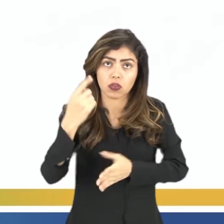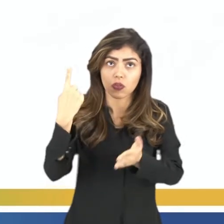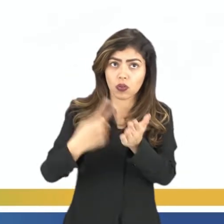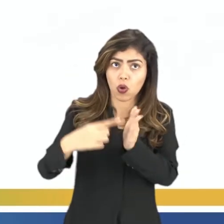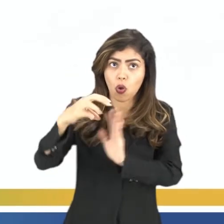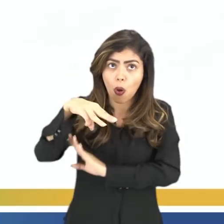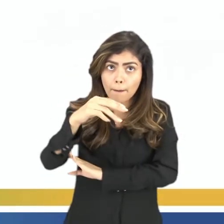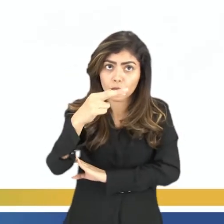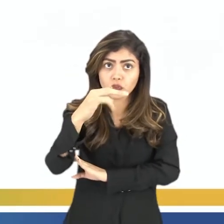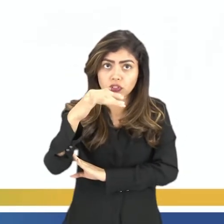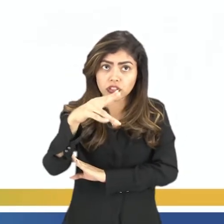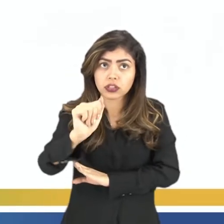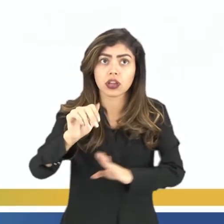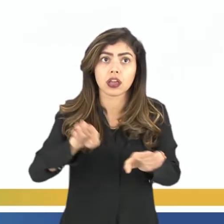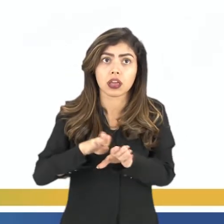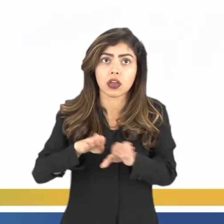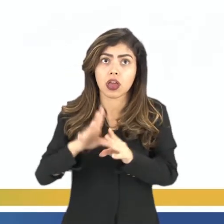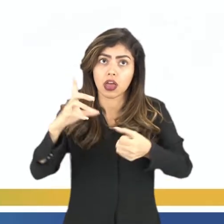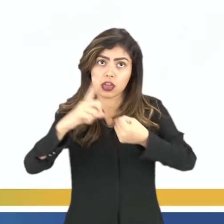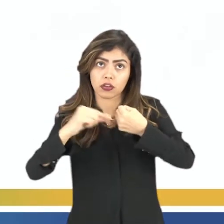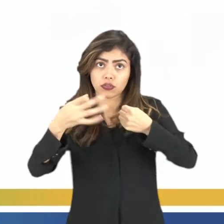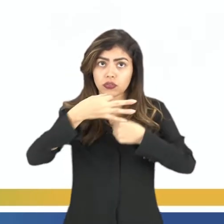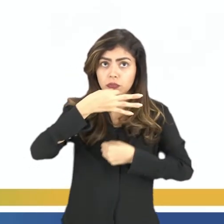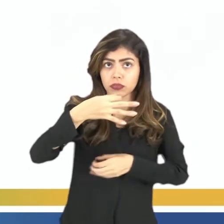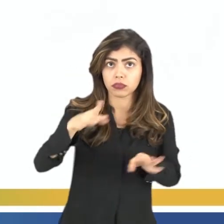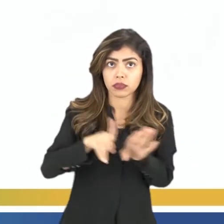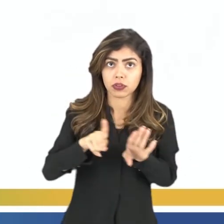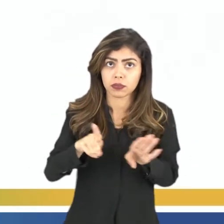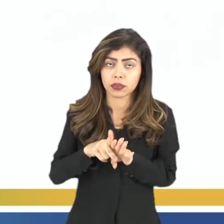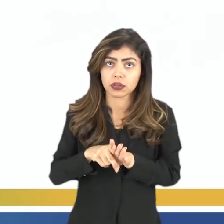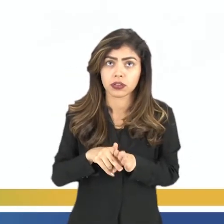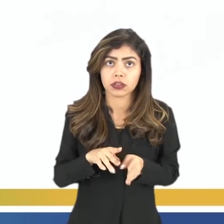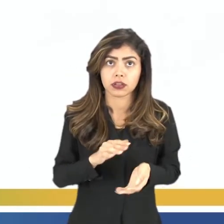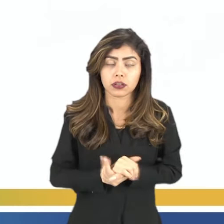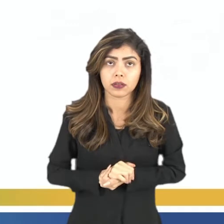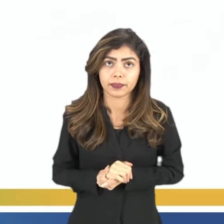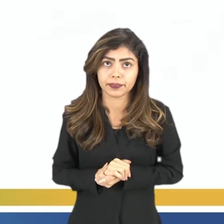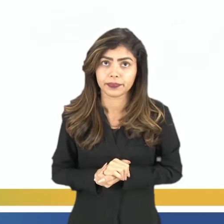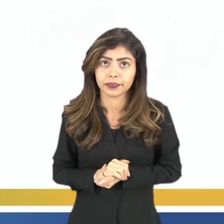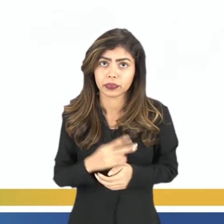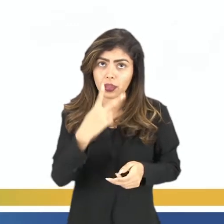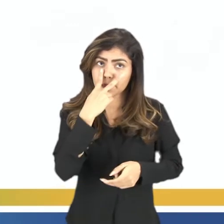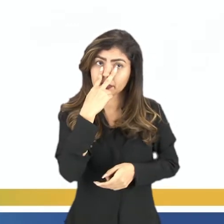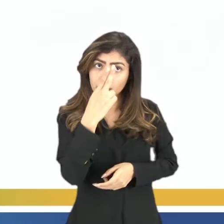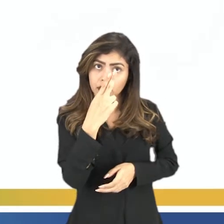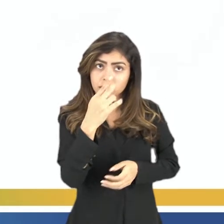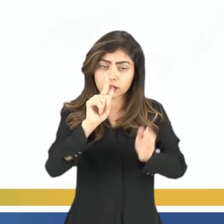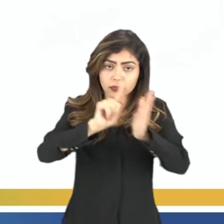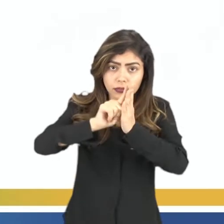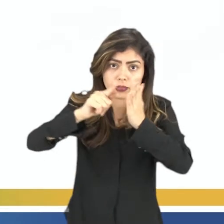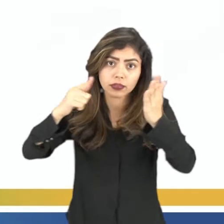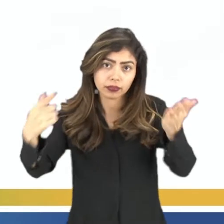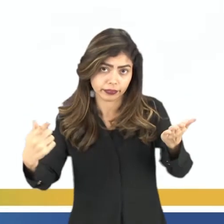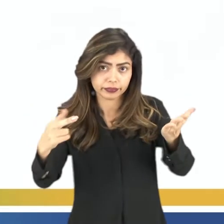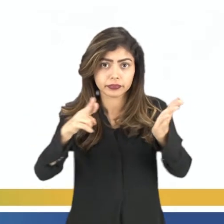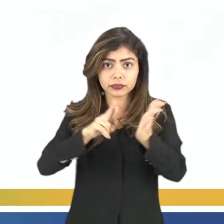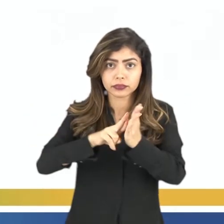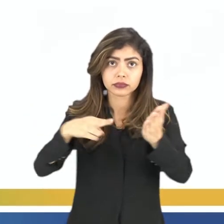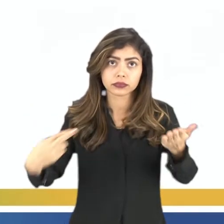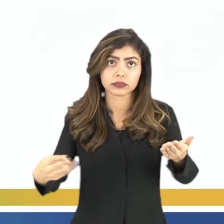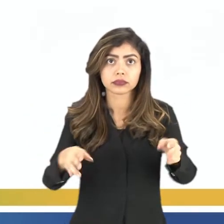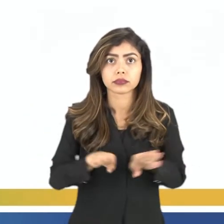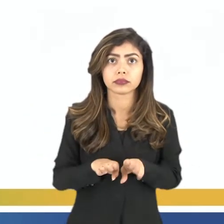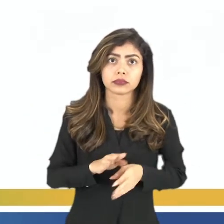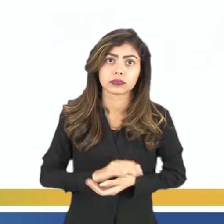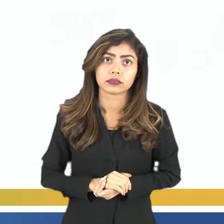O artigo de opinião também, tá? Ele costuma aparecer nos jornais, tá? E em